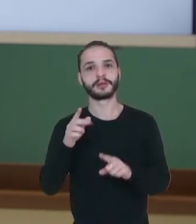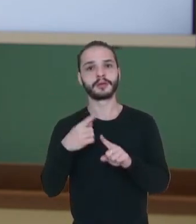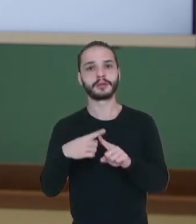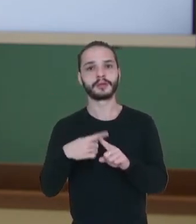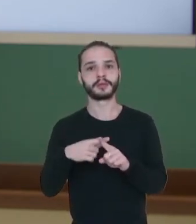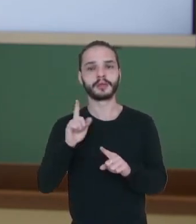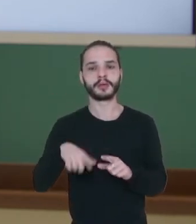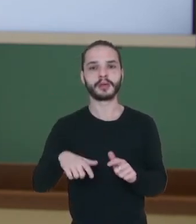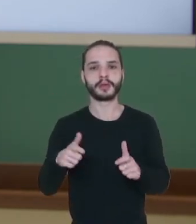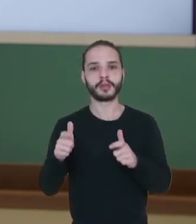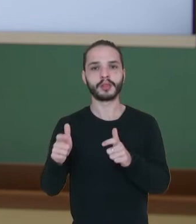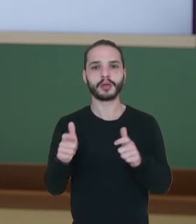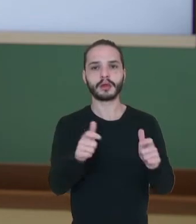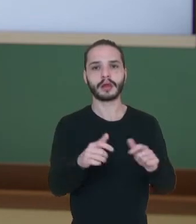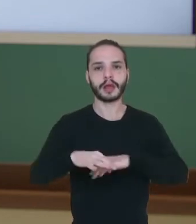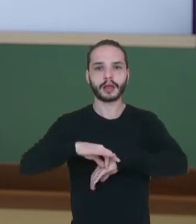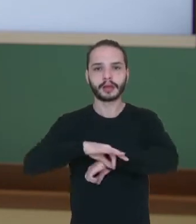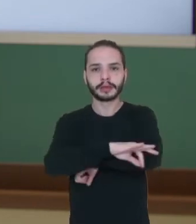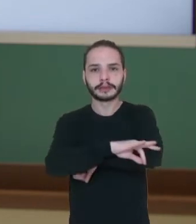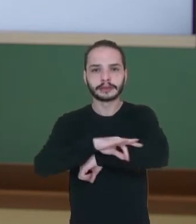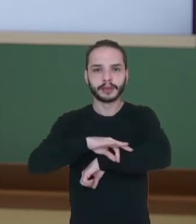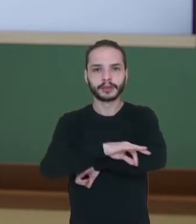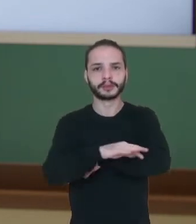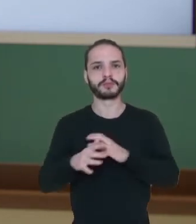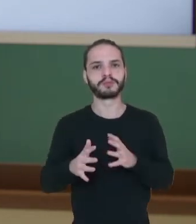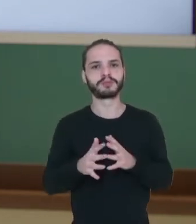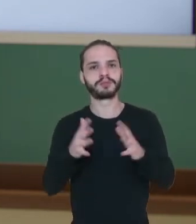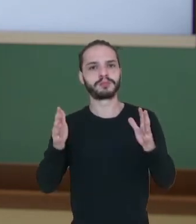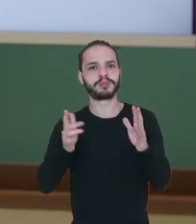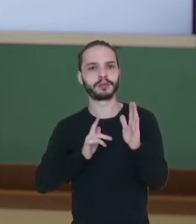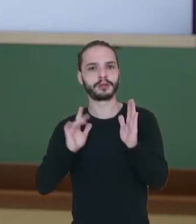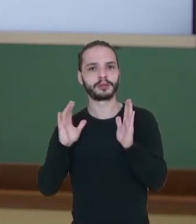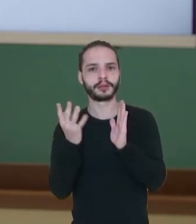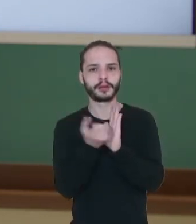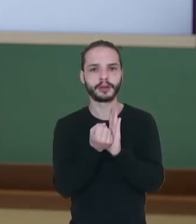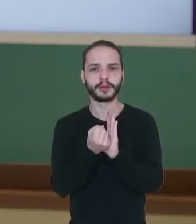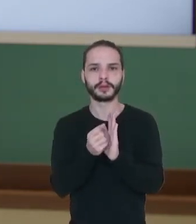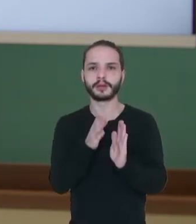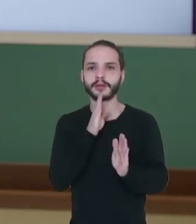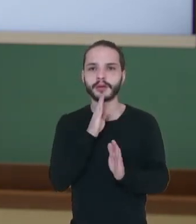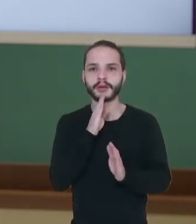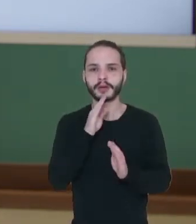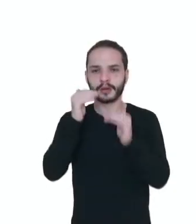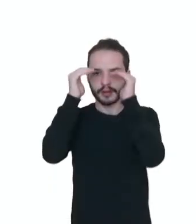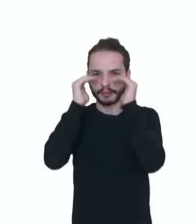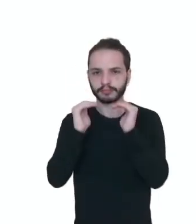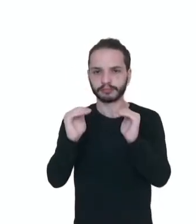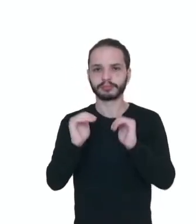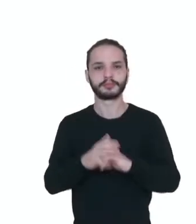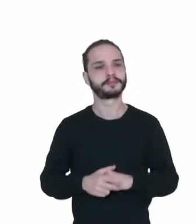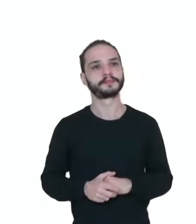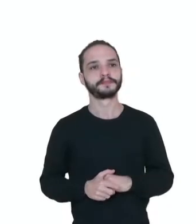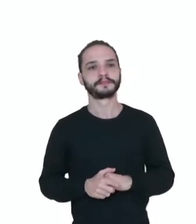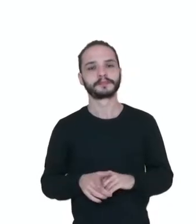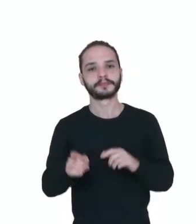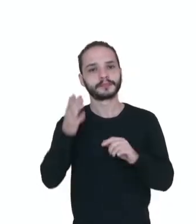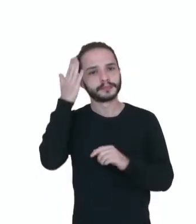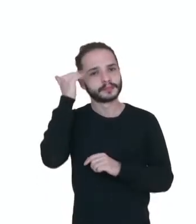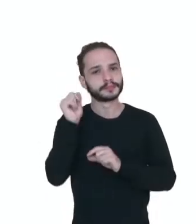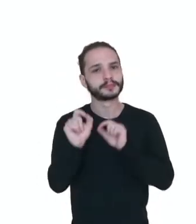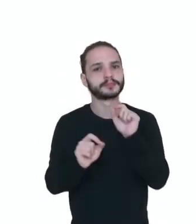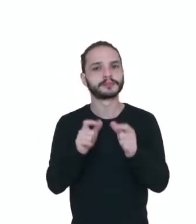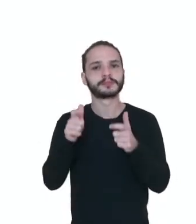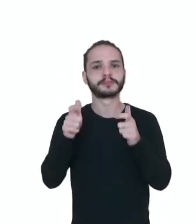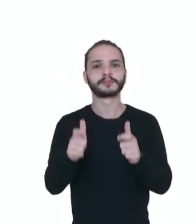grande arquitetura, que tem um simbolismo no qual nós podemos conhecer para respeitar. Mas você sabe o que são lugares